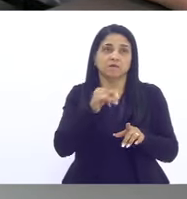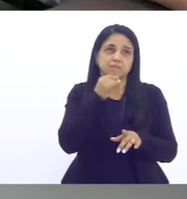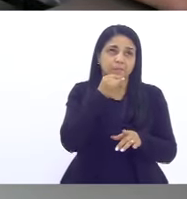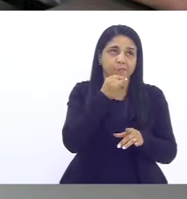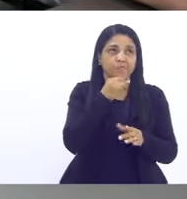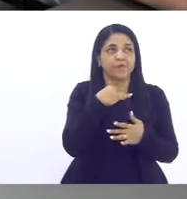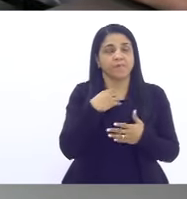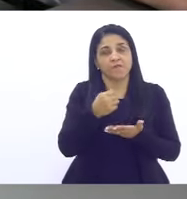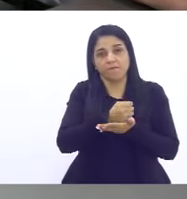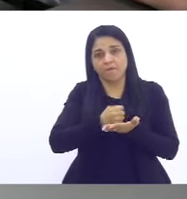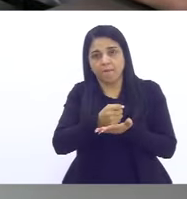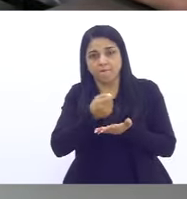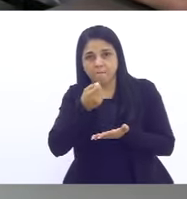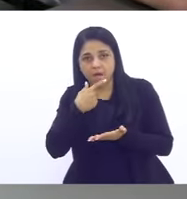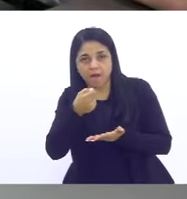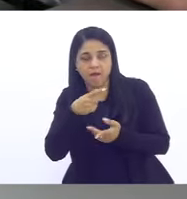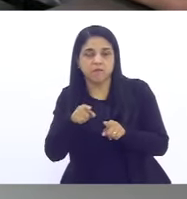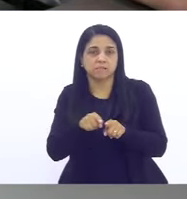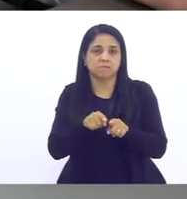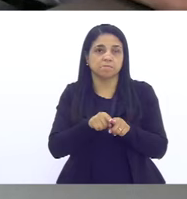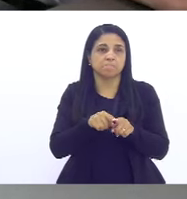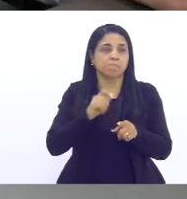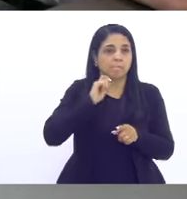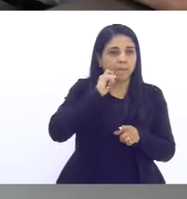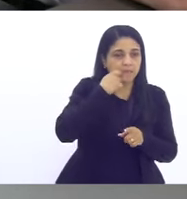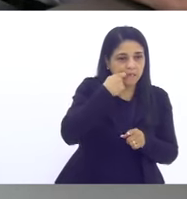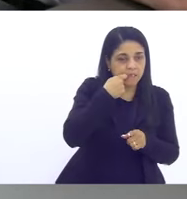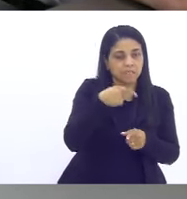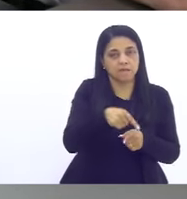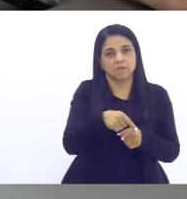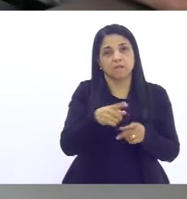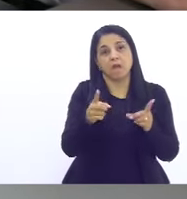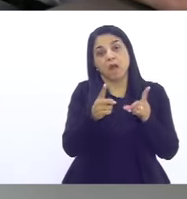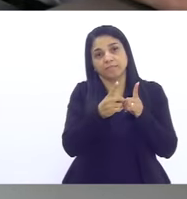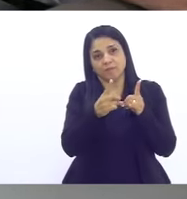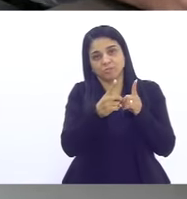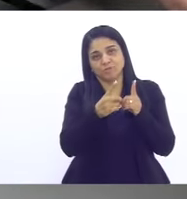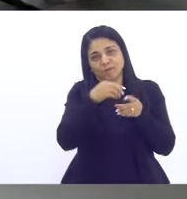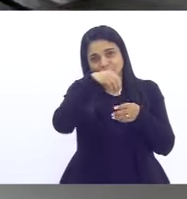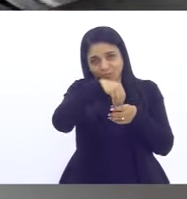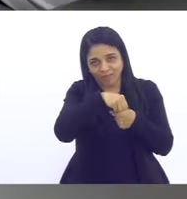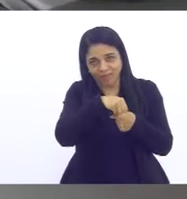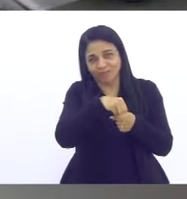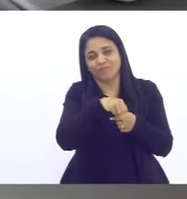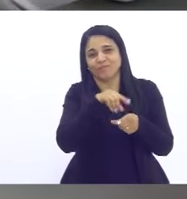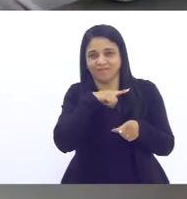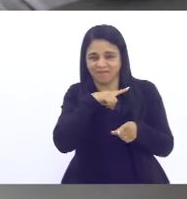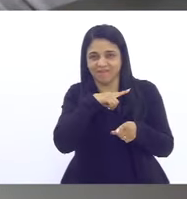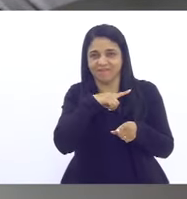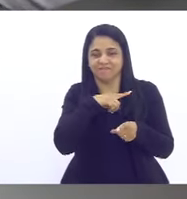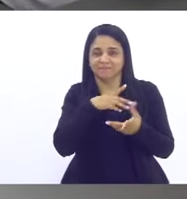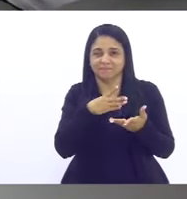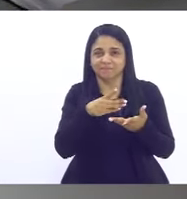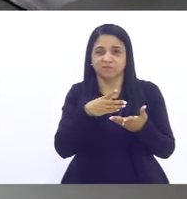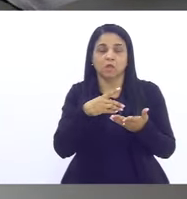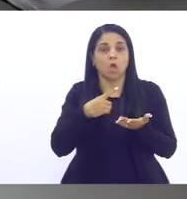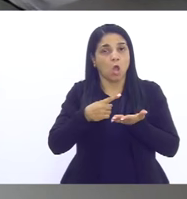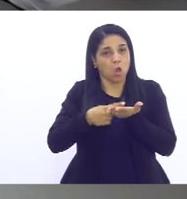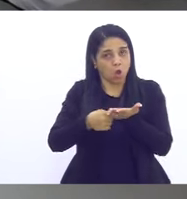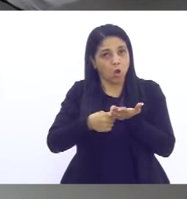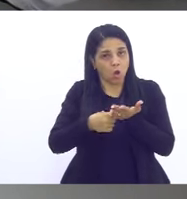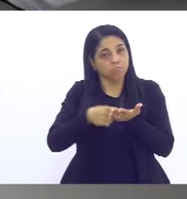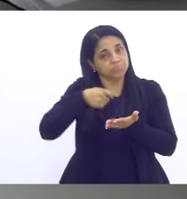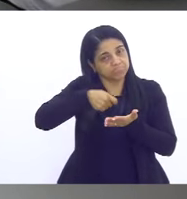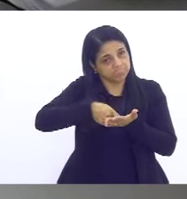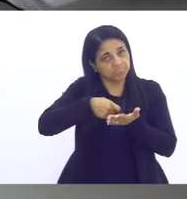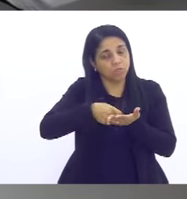que o cara vai fazer um atendimento específico da Light ali. Então, teve algumas recomendações que a gente conseguiu cumprir, eu não tenho isso aqui exatamente